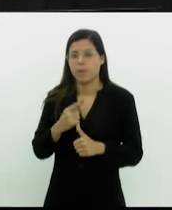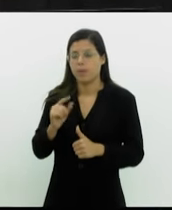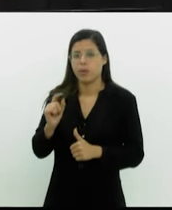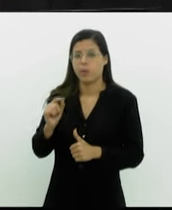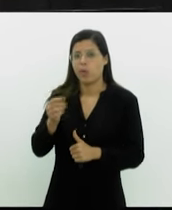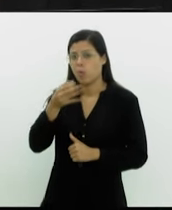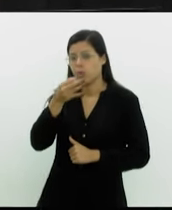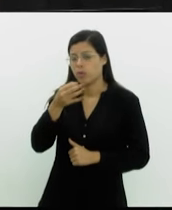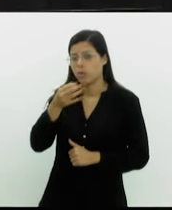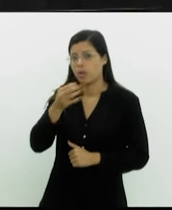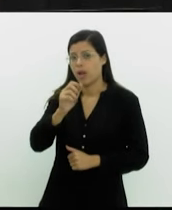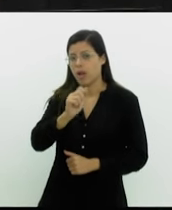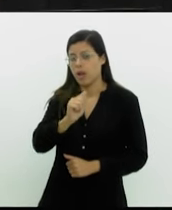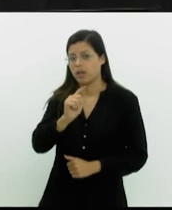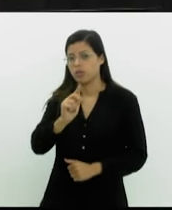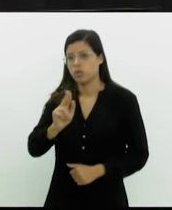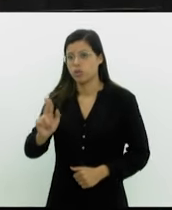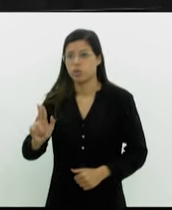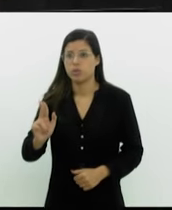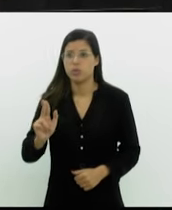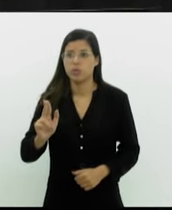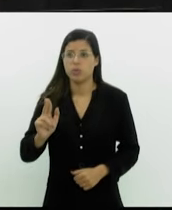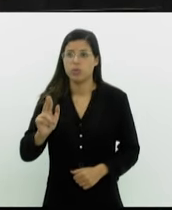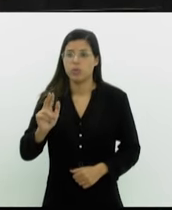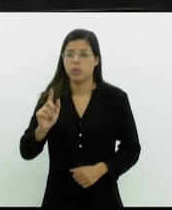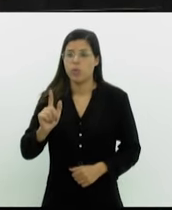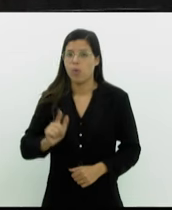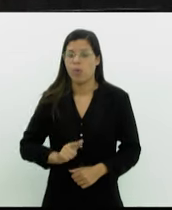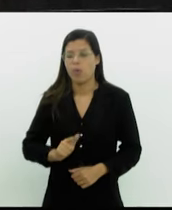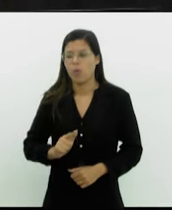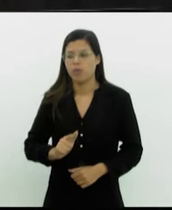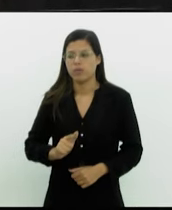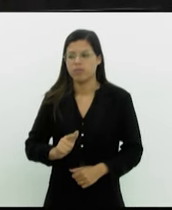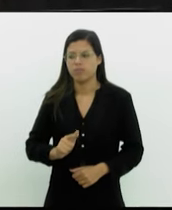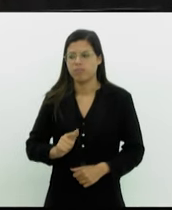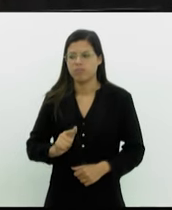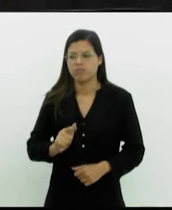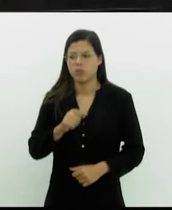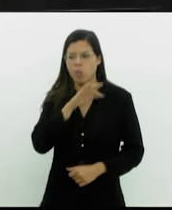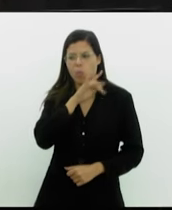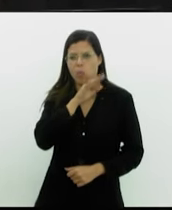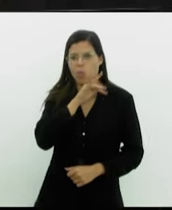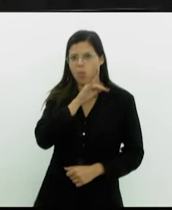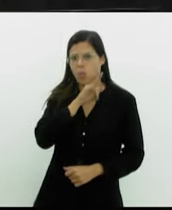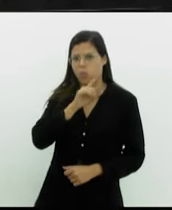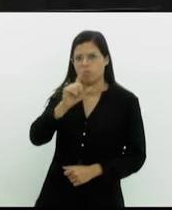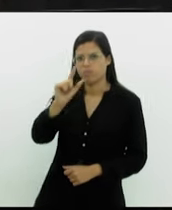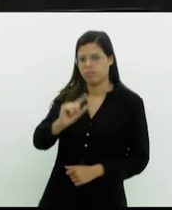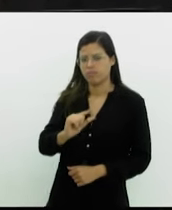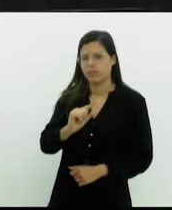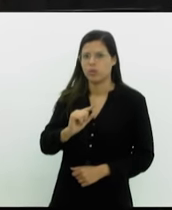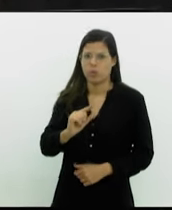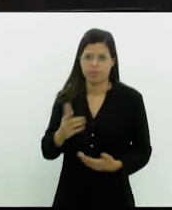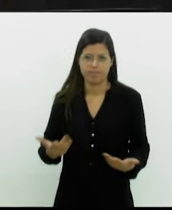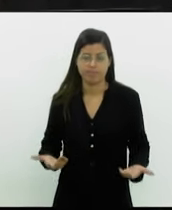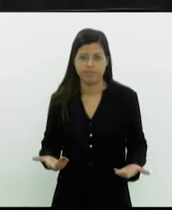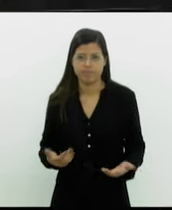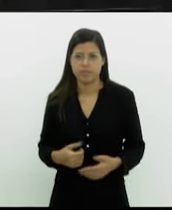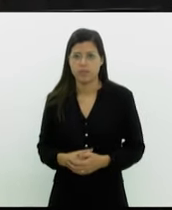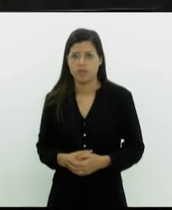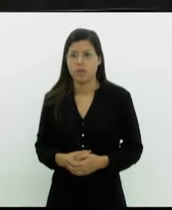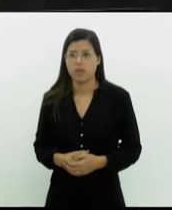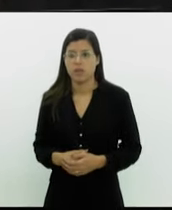é absolutamente pífia, é o recurso pelo recurso. Mas o